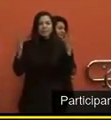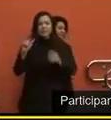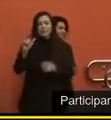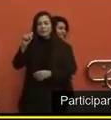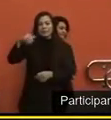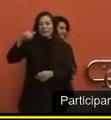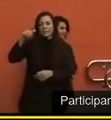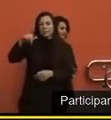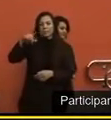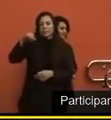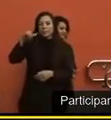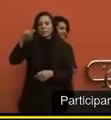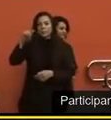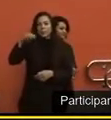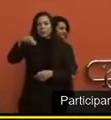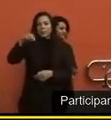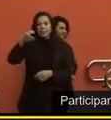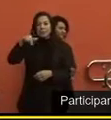Amanda de Menezes Curti.